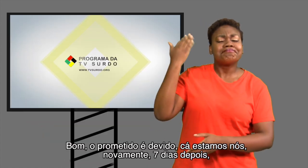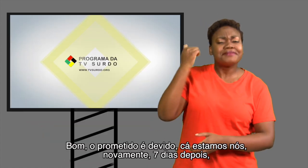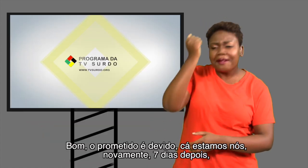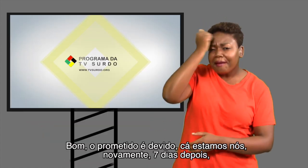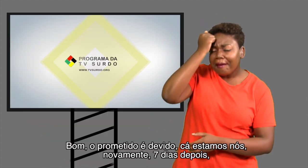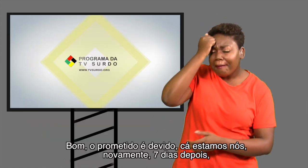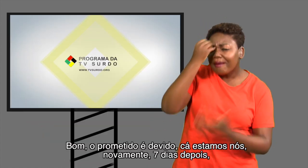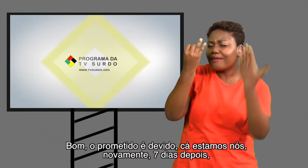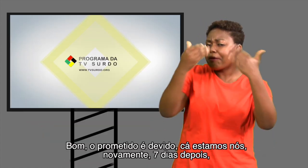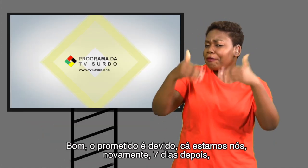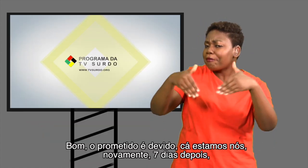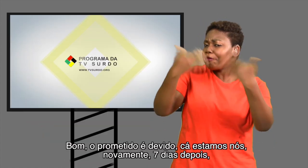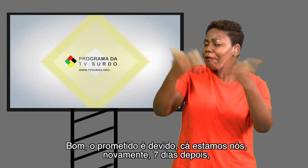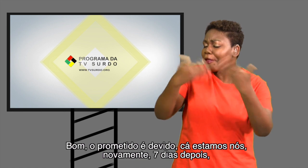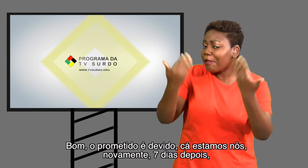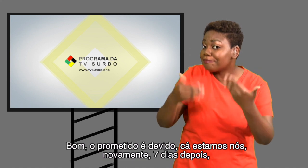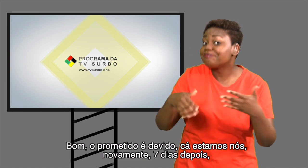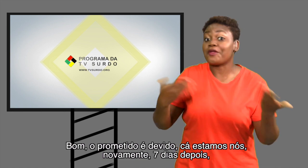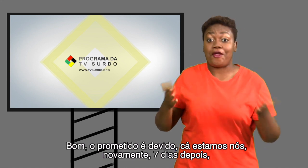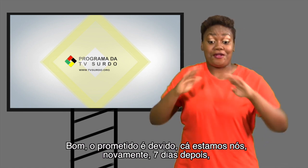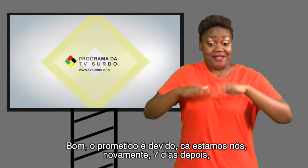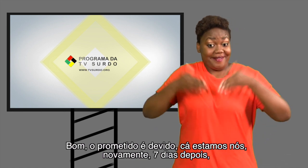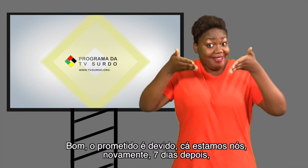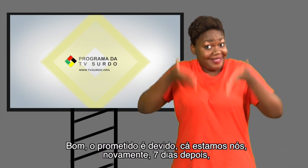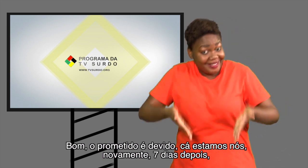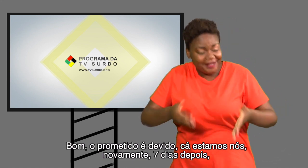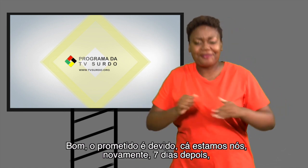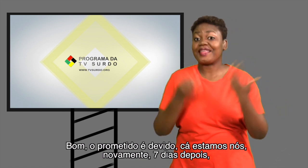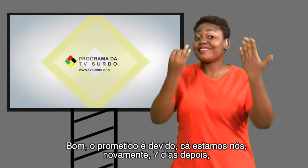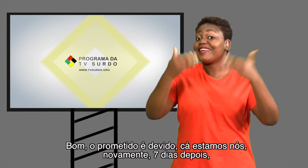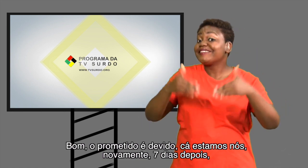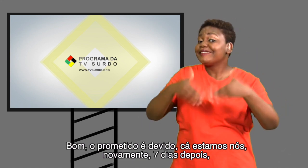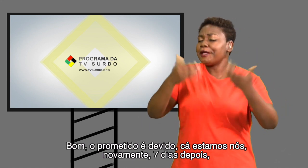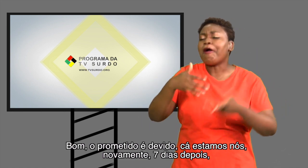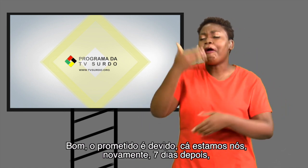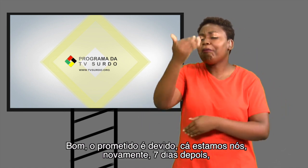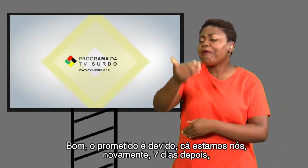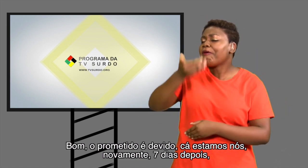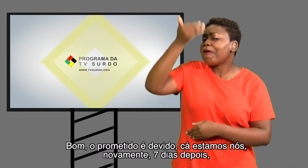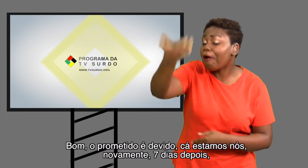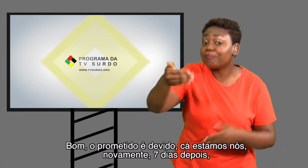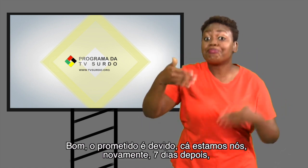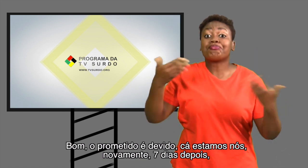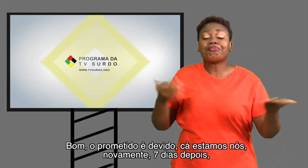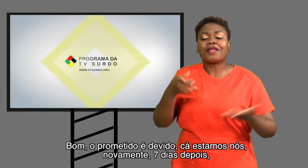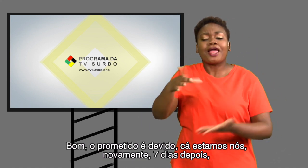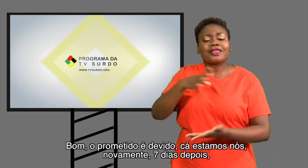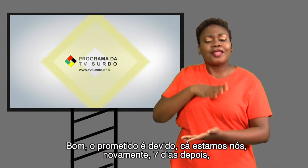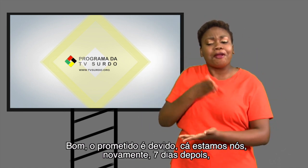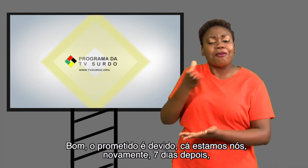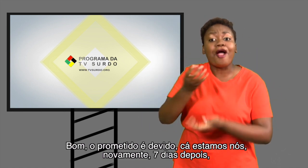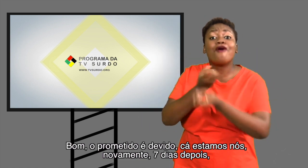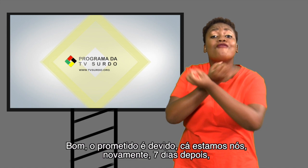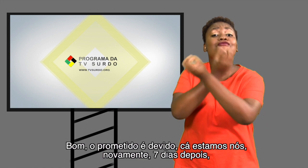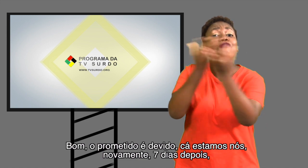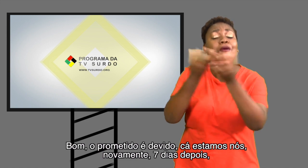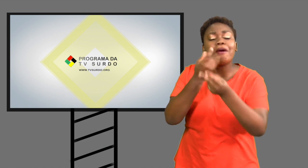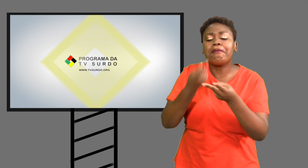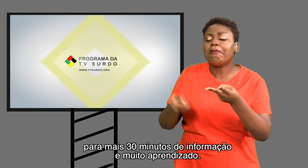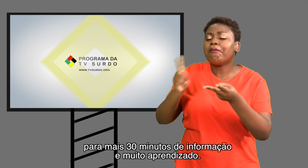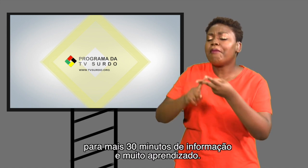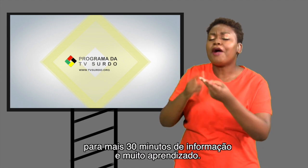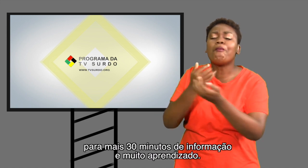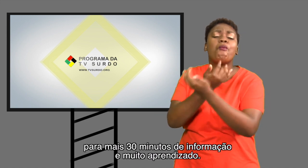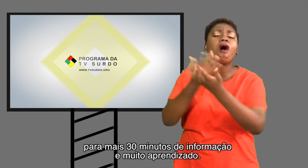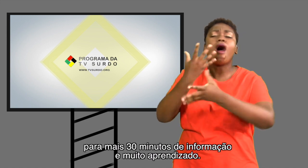Bom, o prometido é devido. Cá estamos nós, novamente, sete dias depois, para mais 30 minutos de